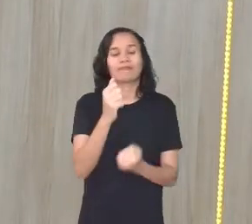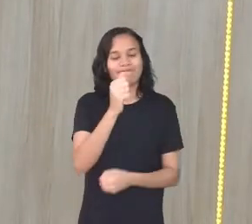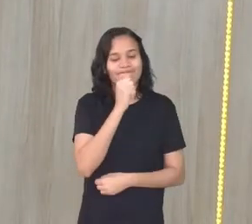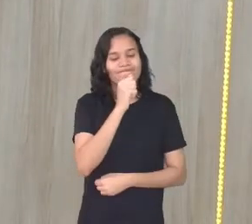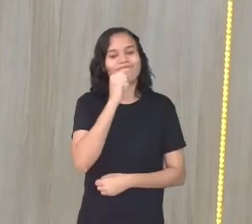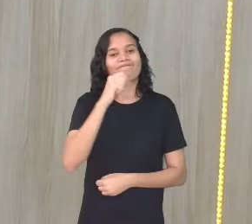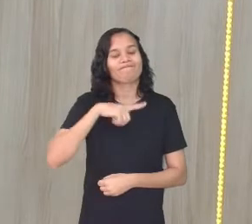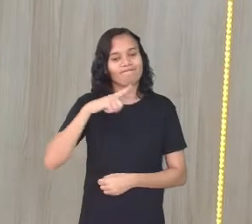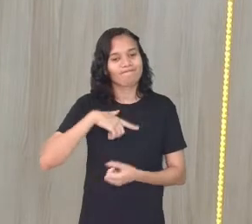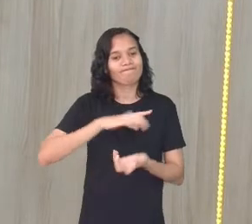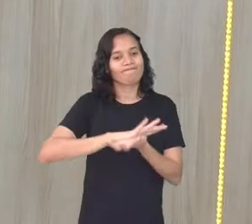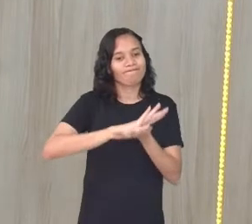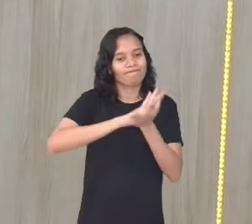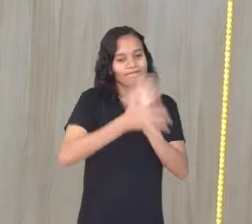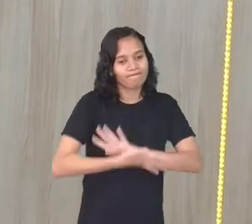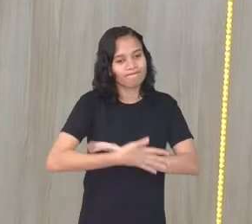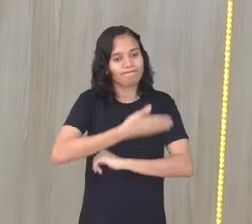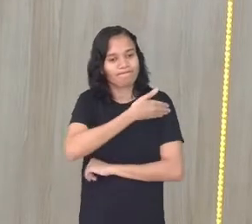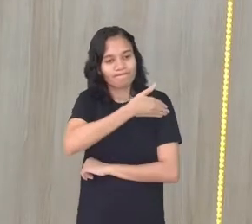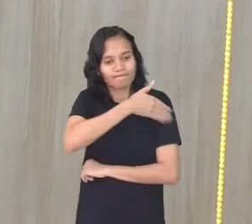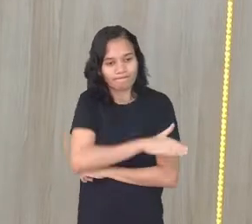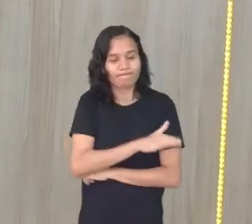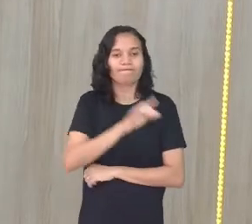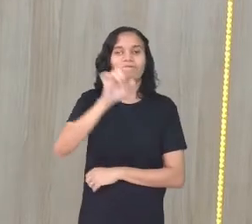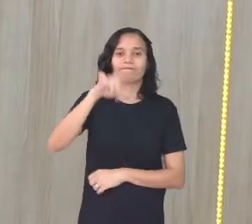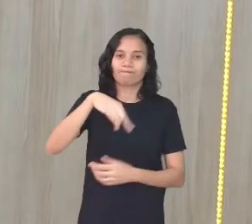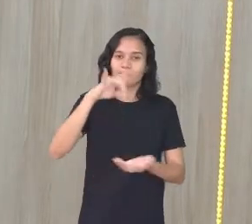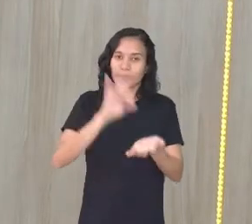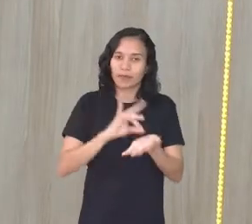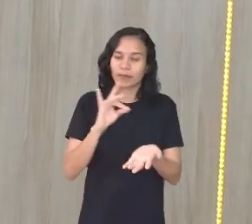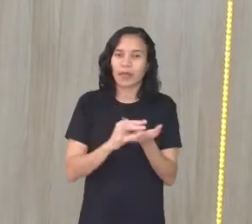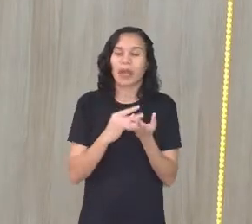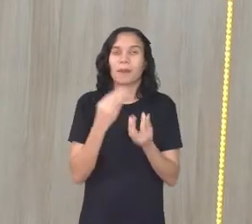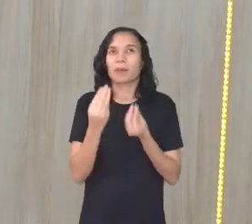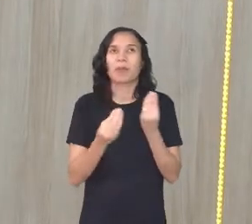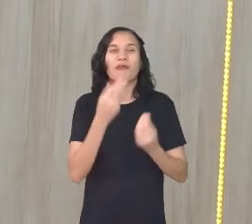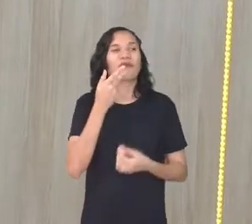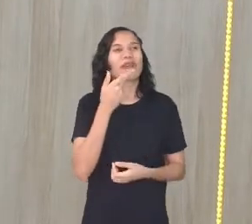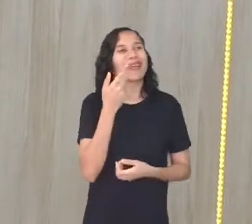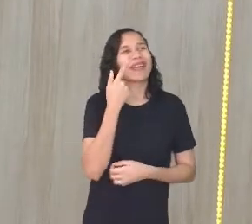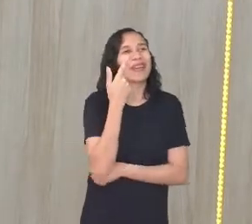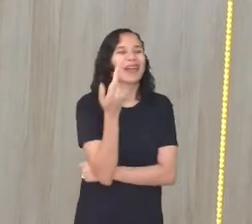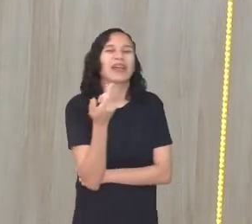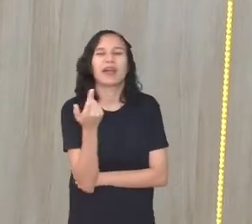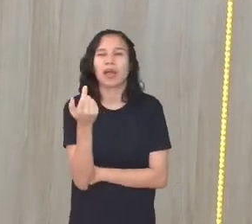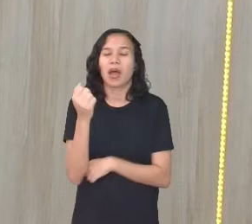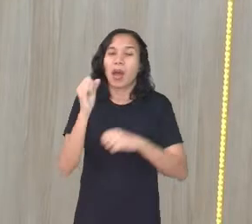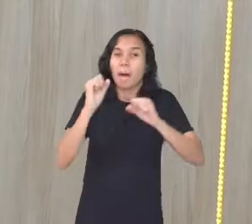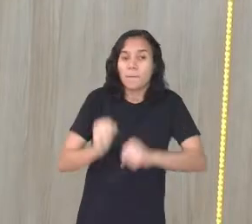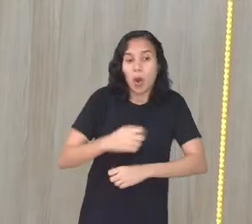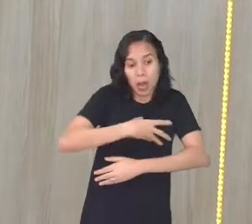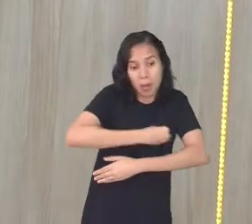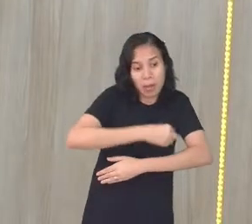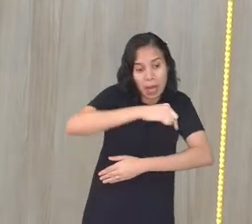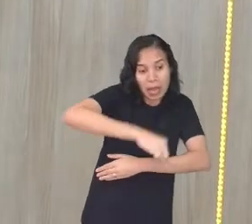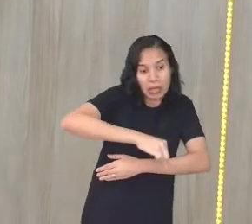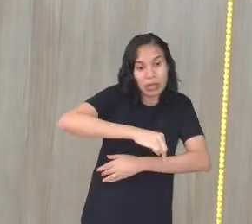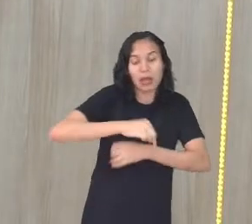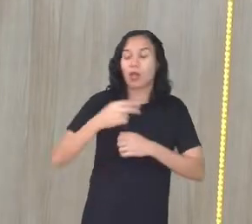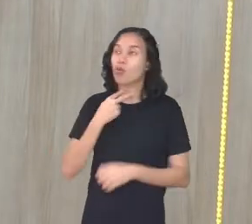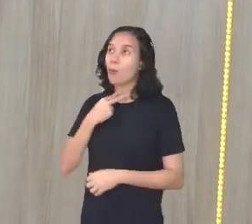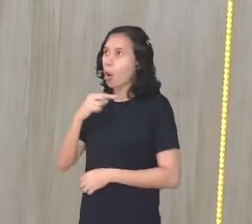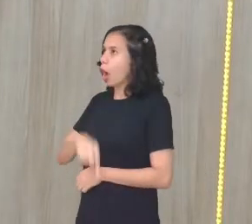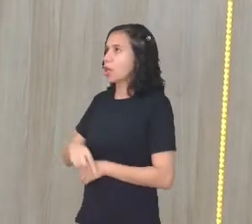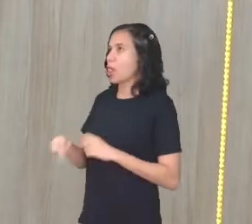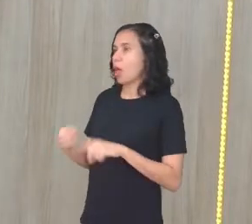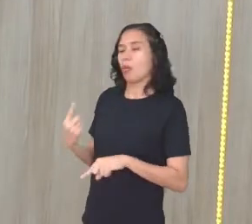enfrenta muito preconceito, não é? A questão de pode amamentar aqui, não pode amamentar